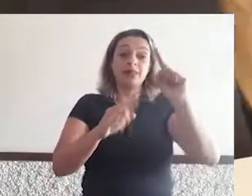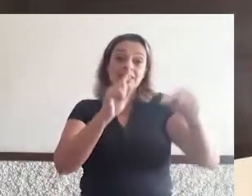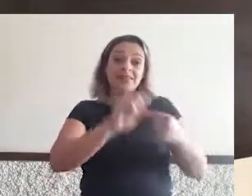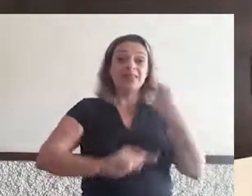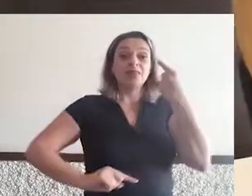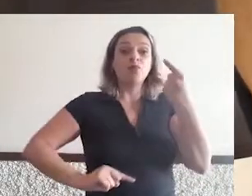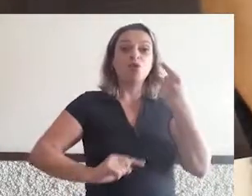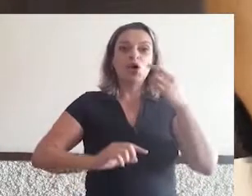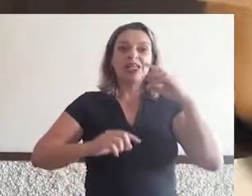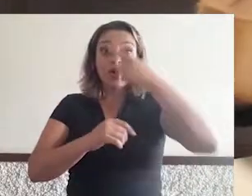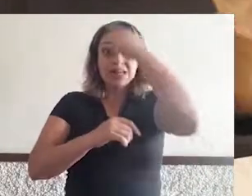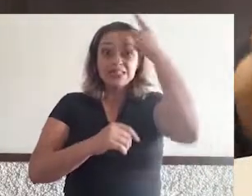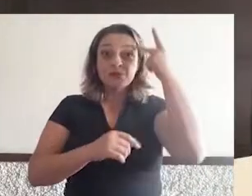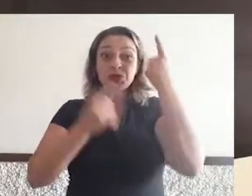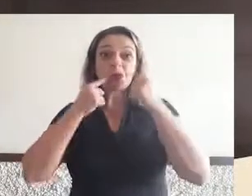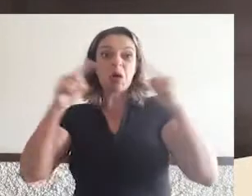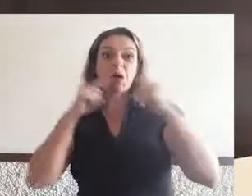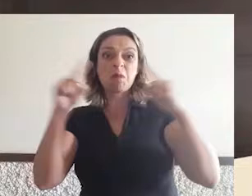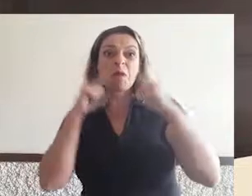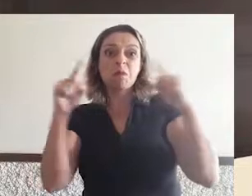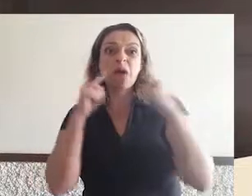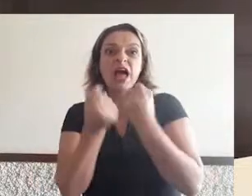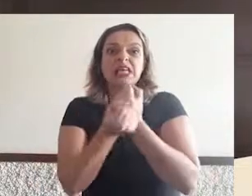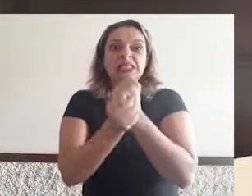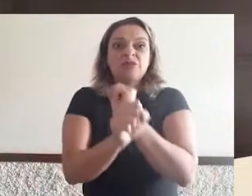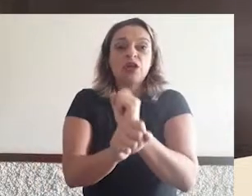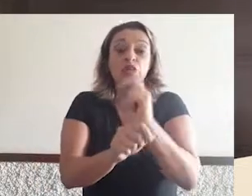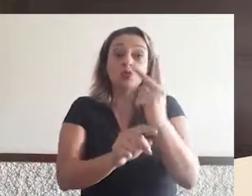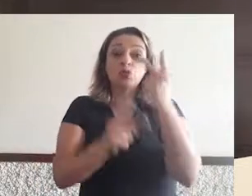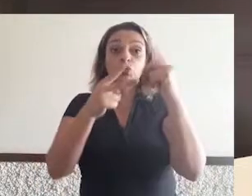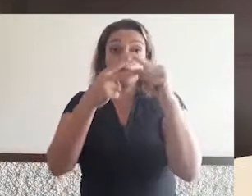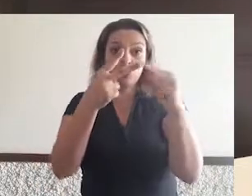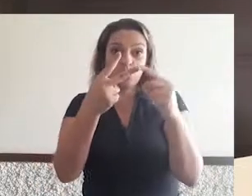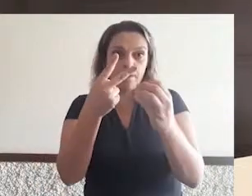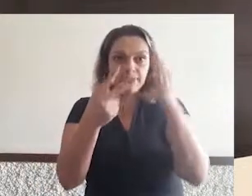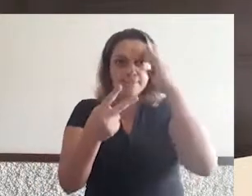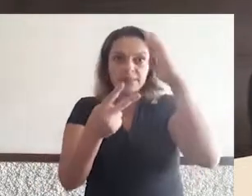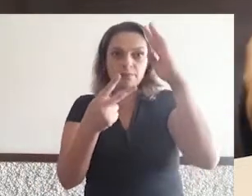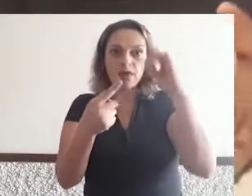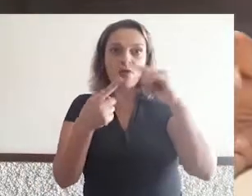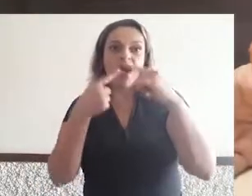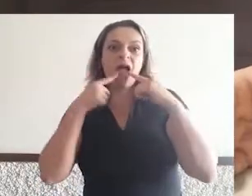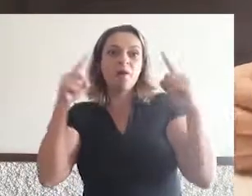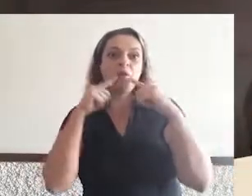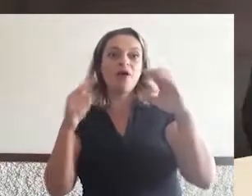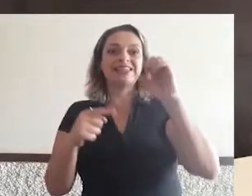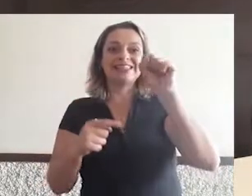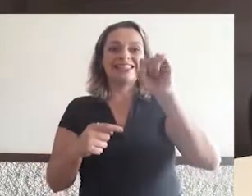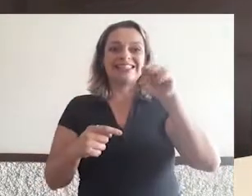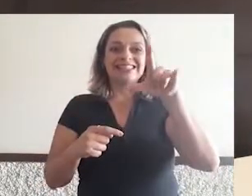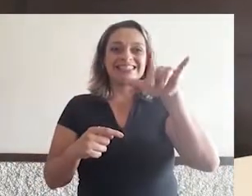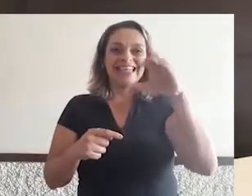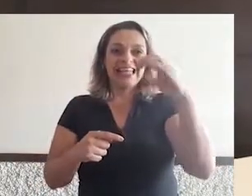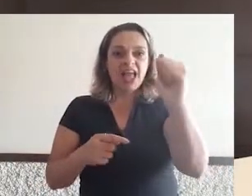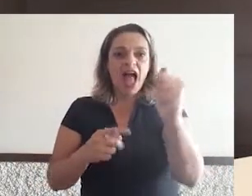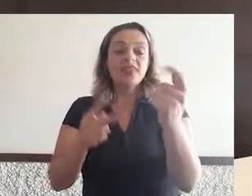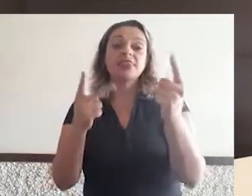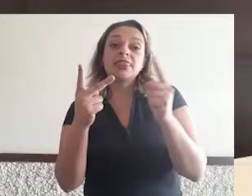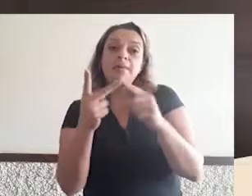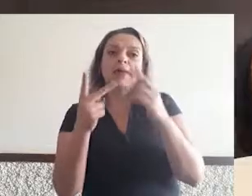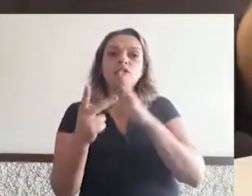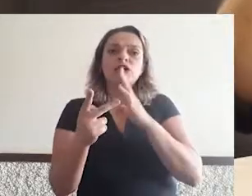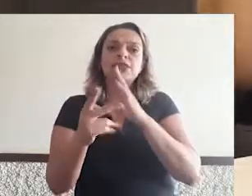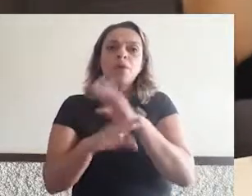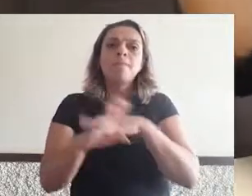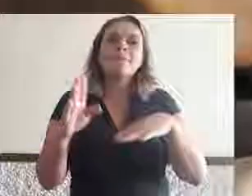posteriormente uma onda de revoltas de escravos. Duas se destacam, a revolta da Sicília, mas a mais conhecida das